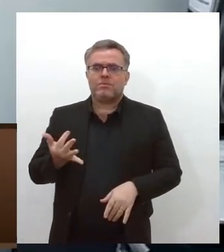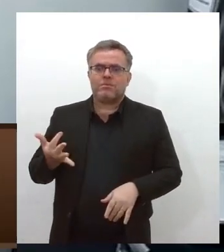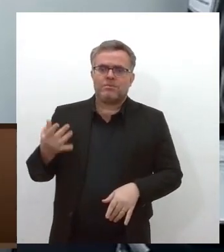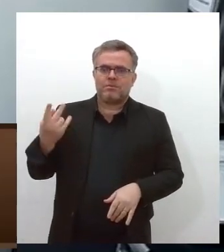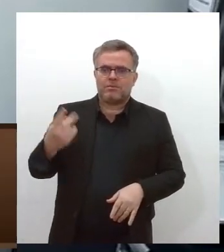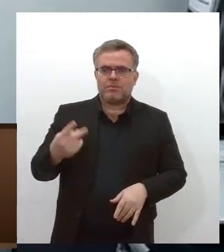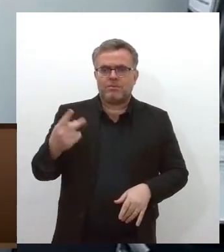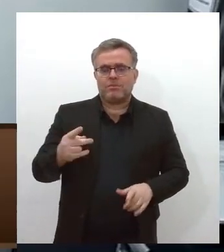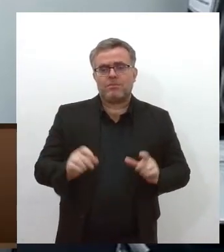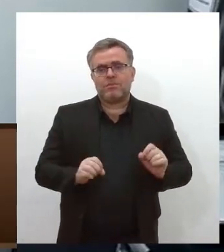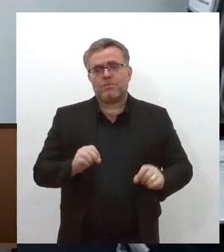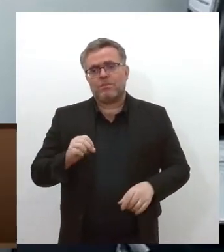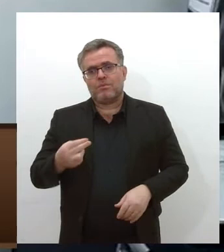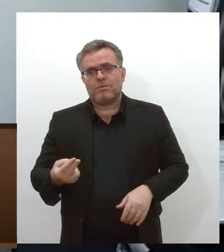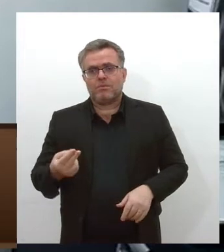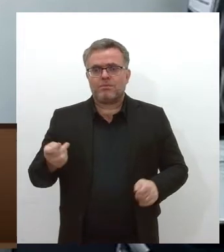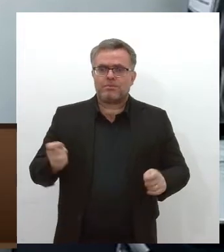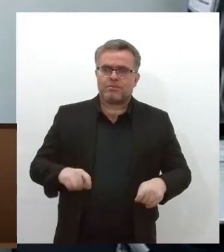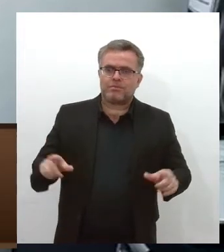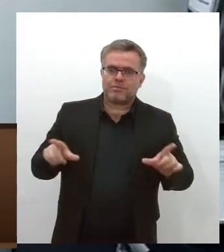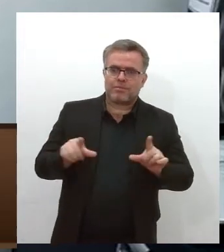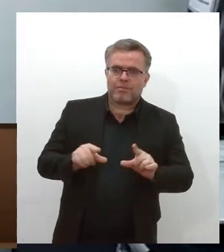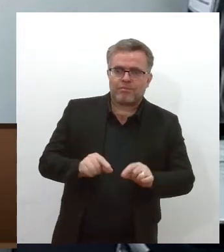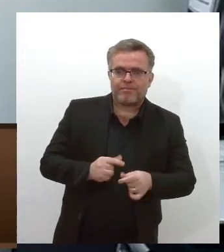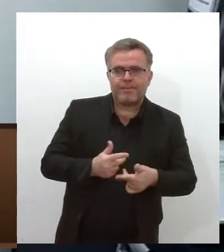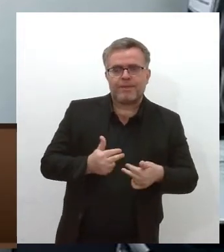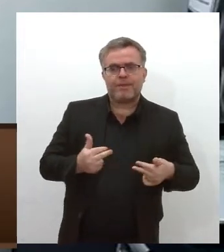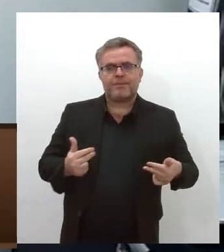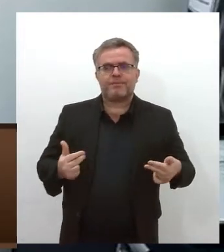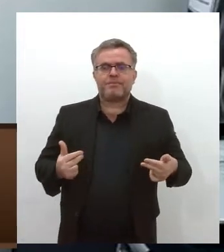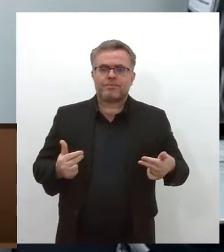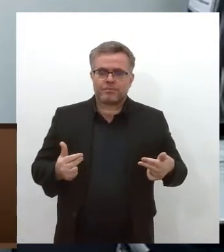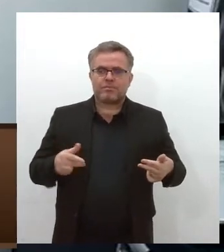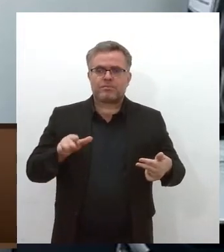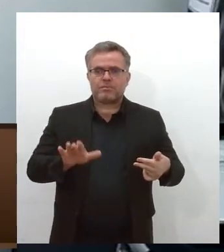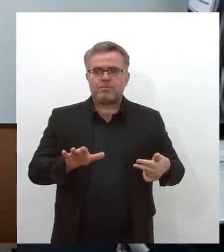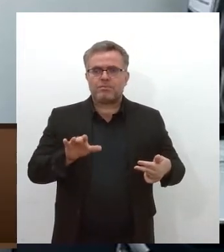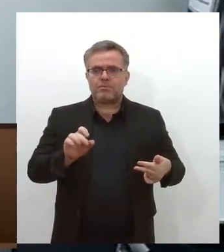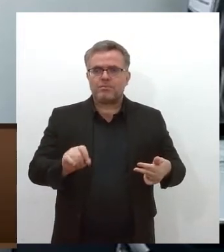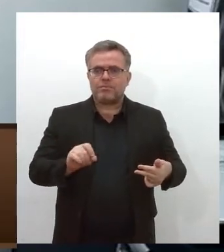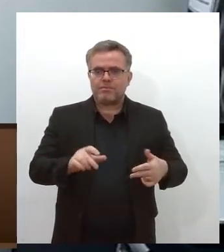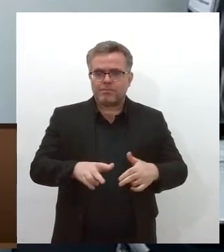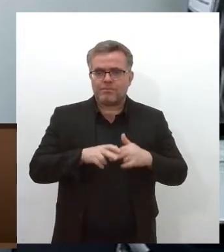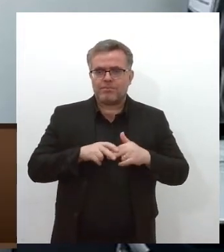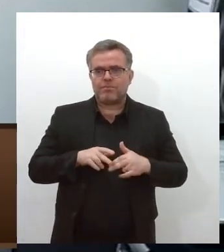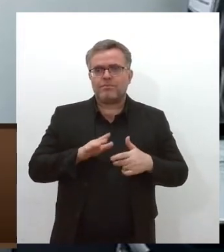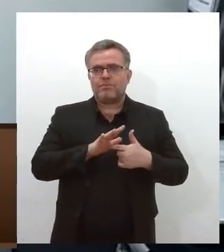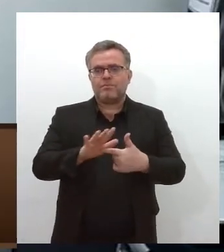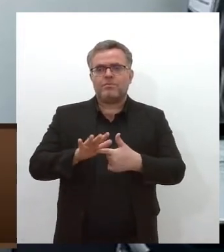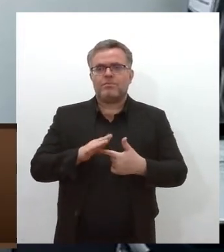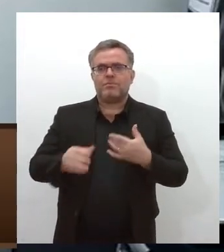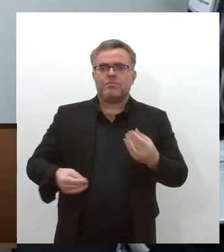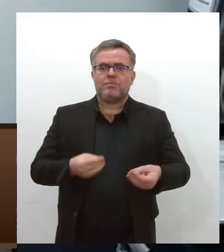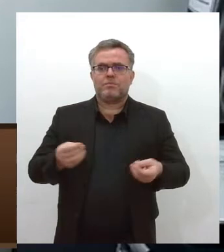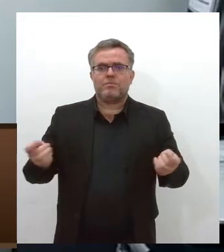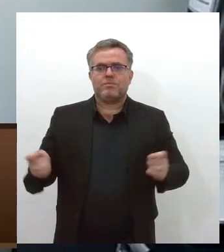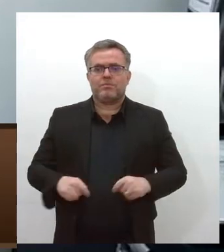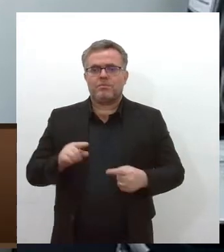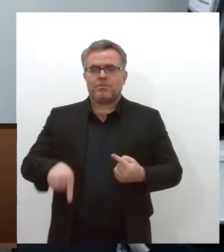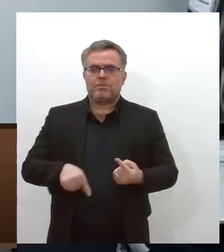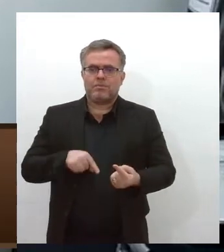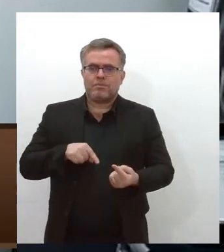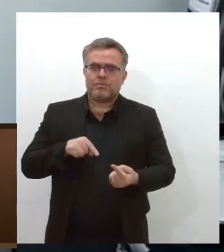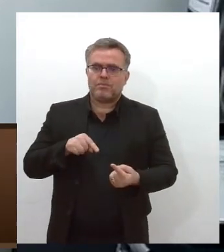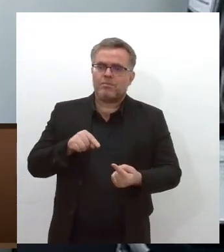diminuir o número de votantes de um oponente. Então se coloca essa ideia do voto útil, de objetivar algo,